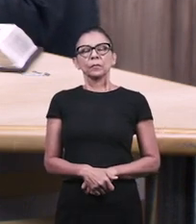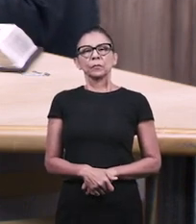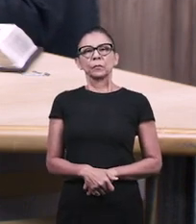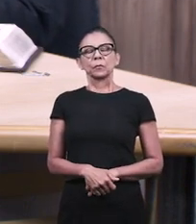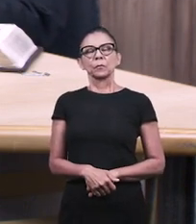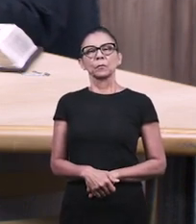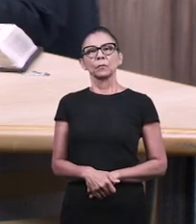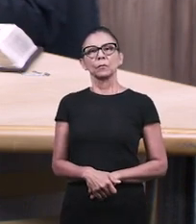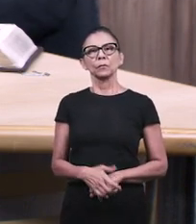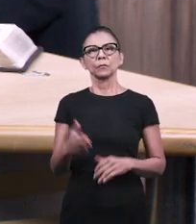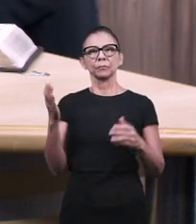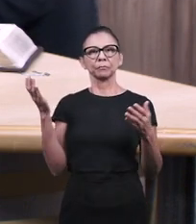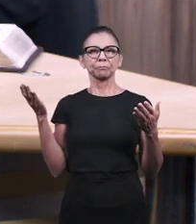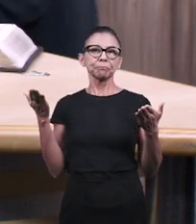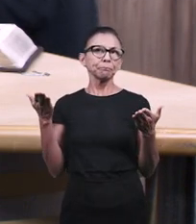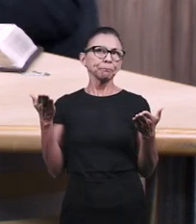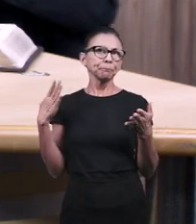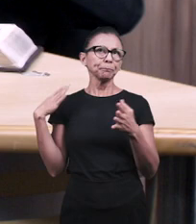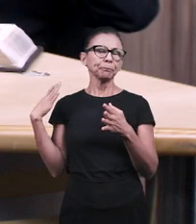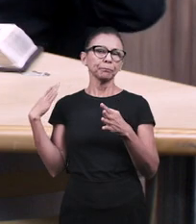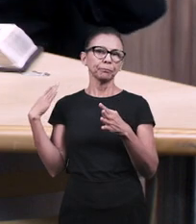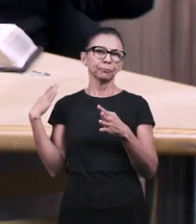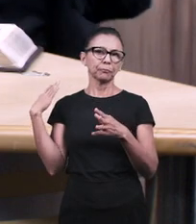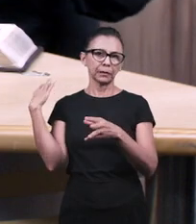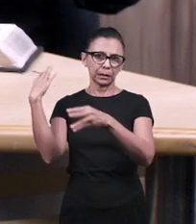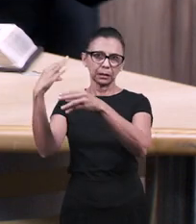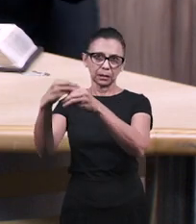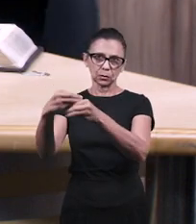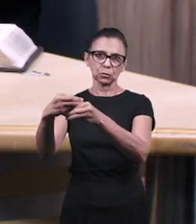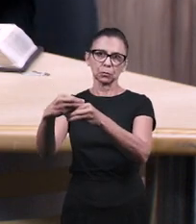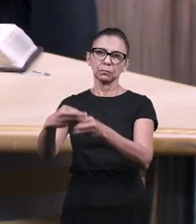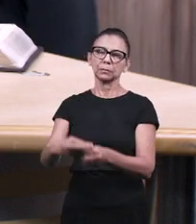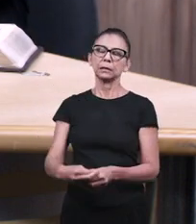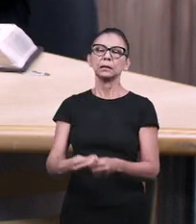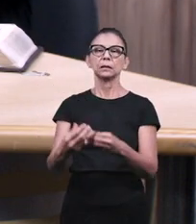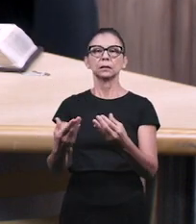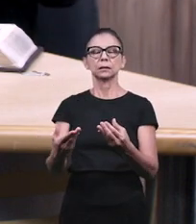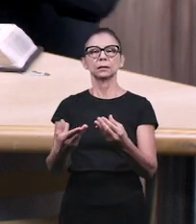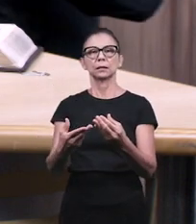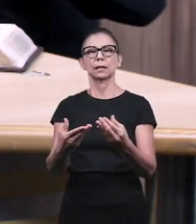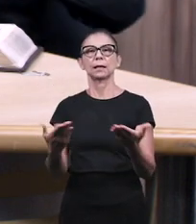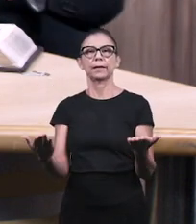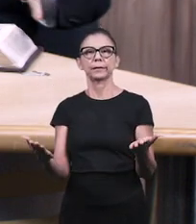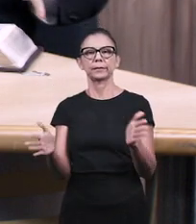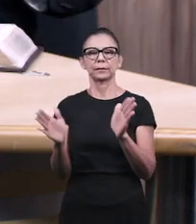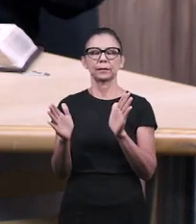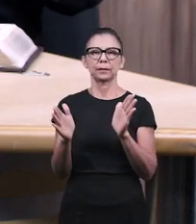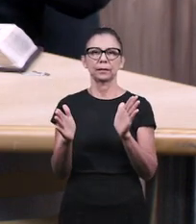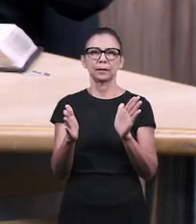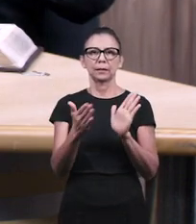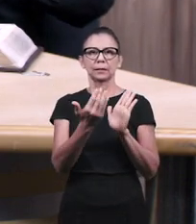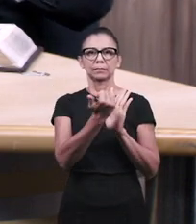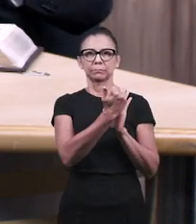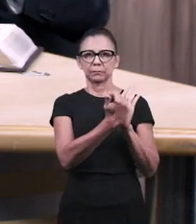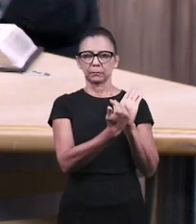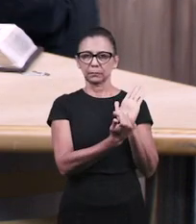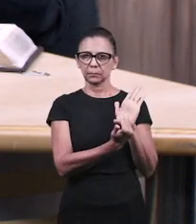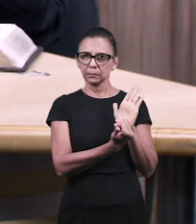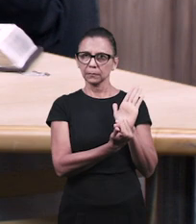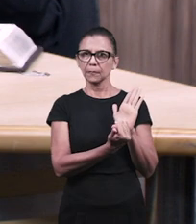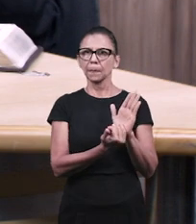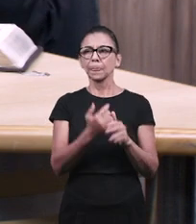nós, vamos dizer assim, falamos um pouco daquilo que se pensa, até entramos muito nisso